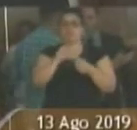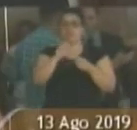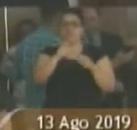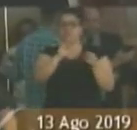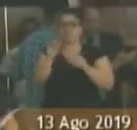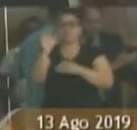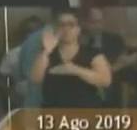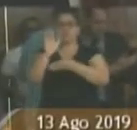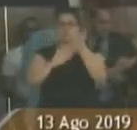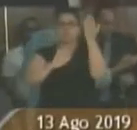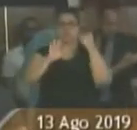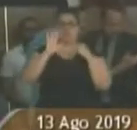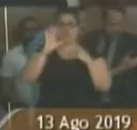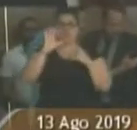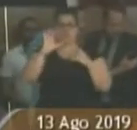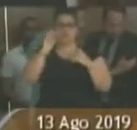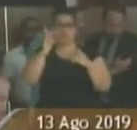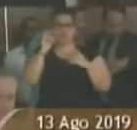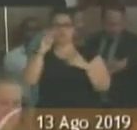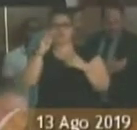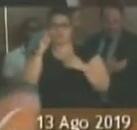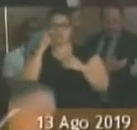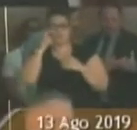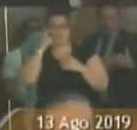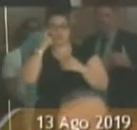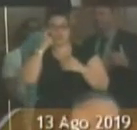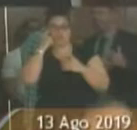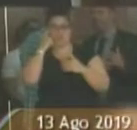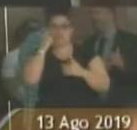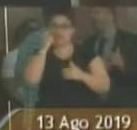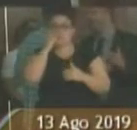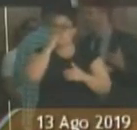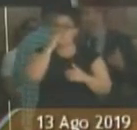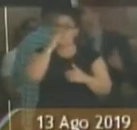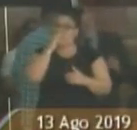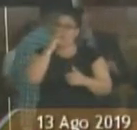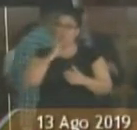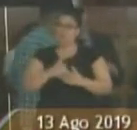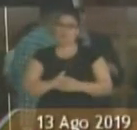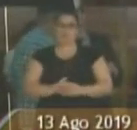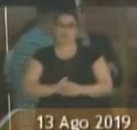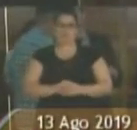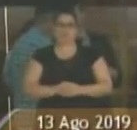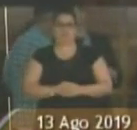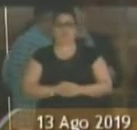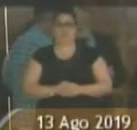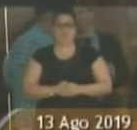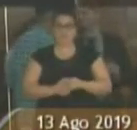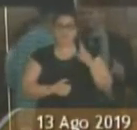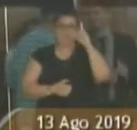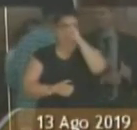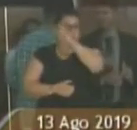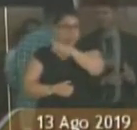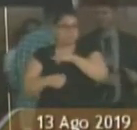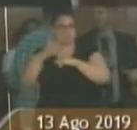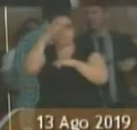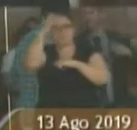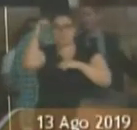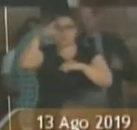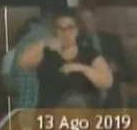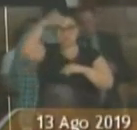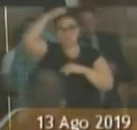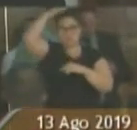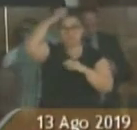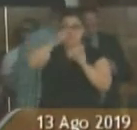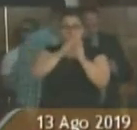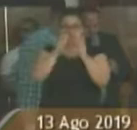nesse município? O povo está quebrado. O povo de Angra, desempregado e ninguém faz